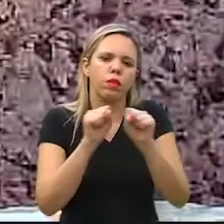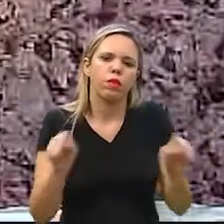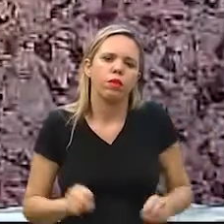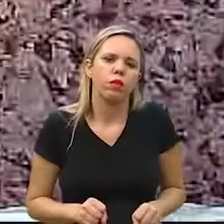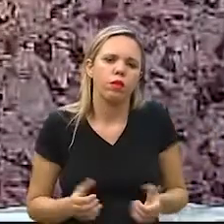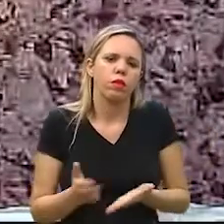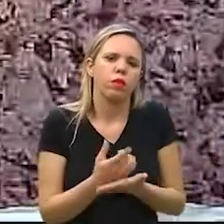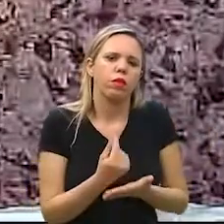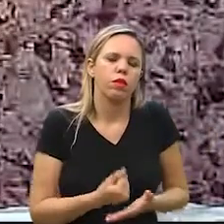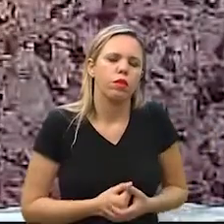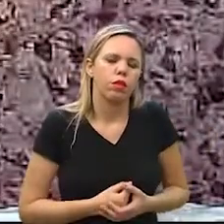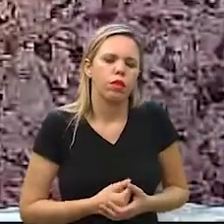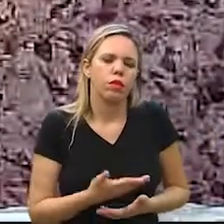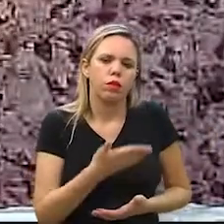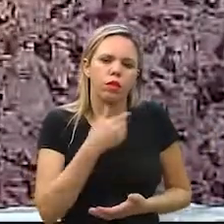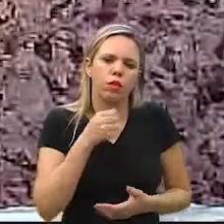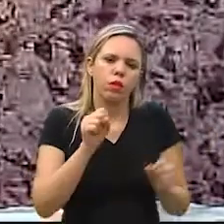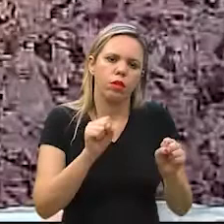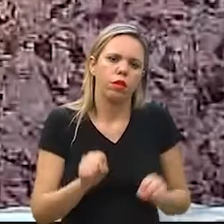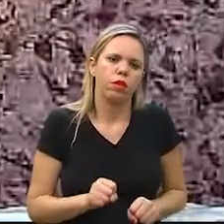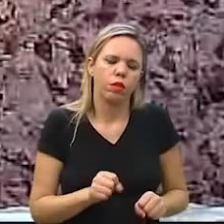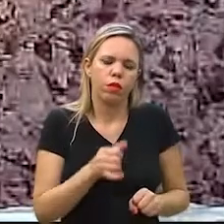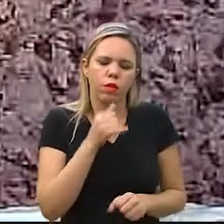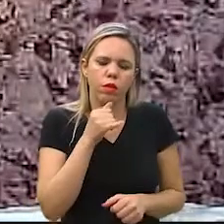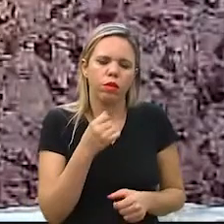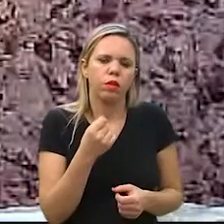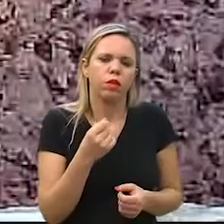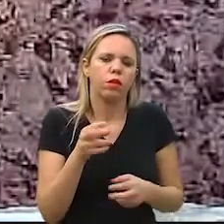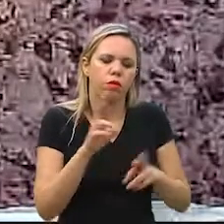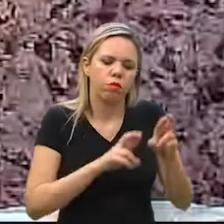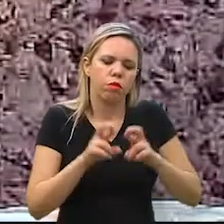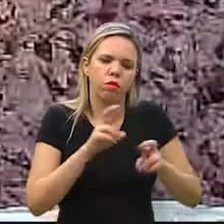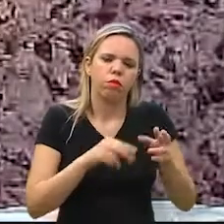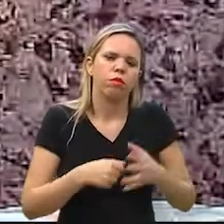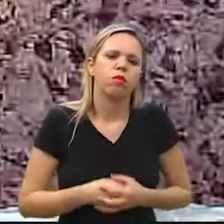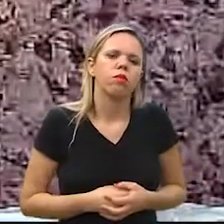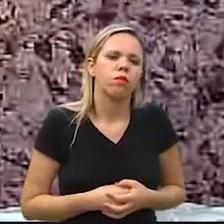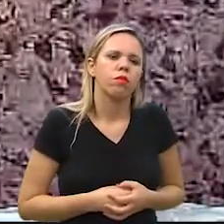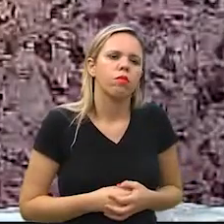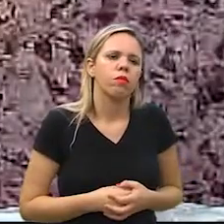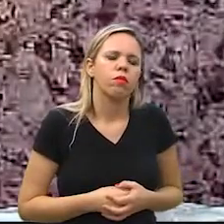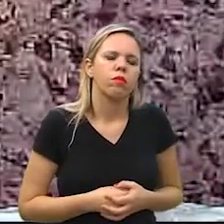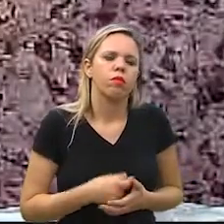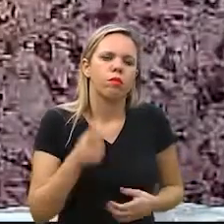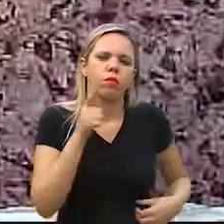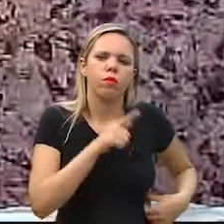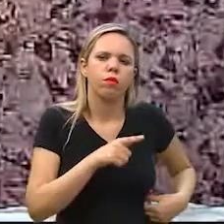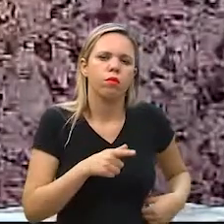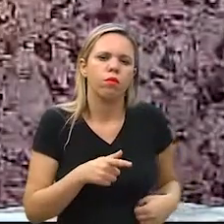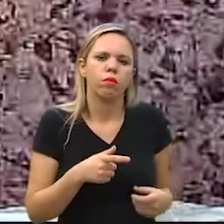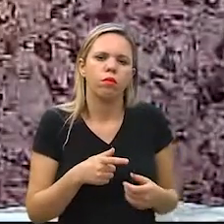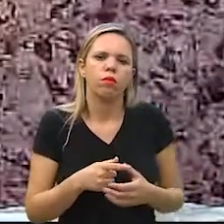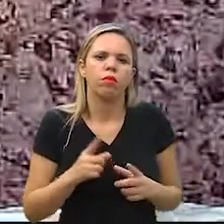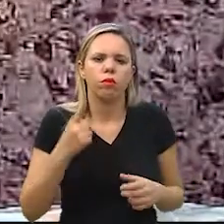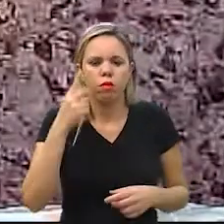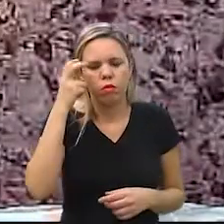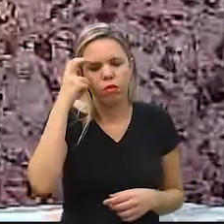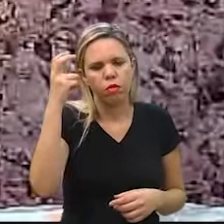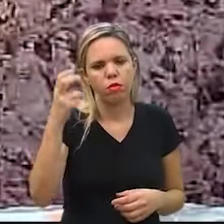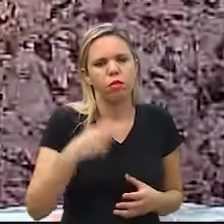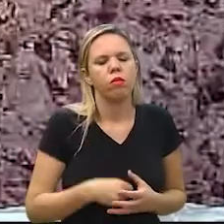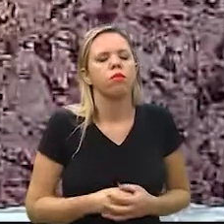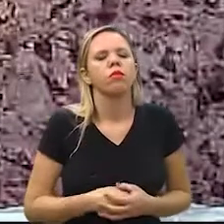sistemas de arrecadação, melhorando os sistemas de fiscalização, de forma que você consiga, com